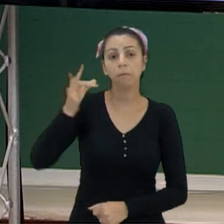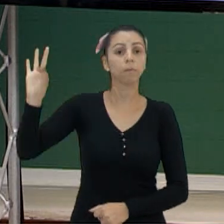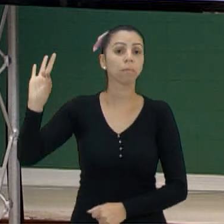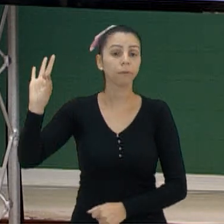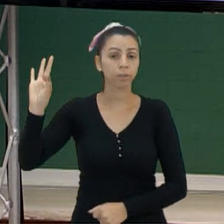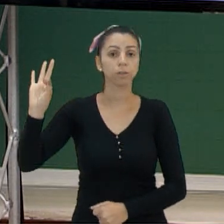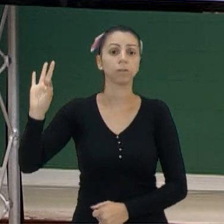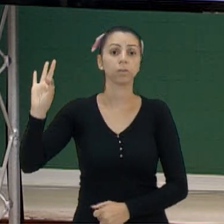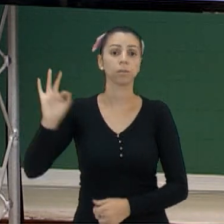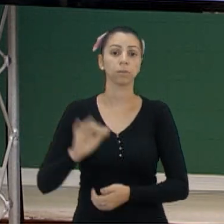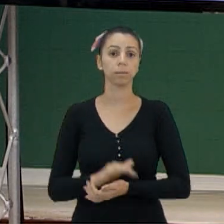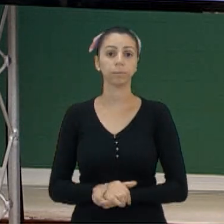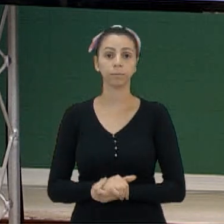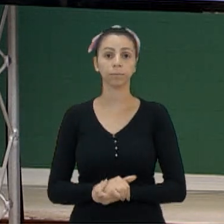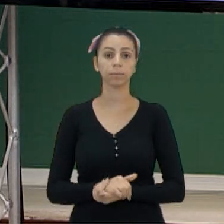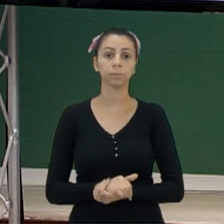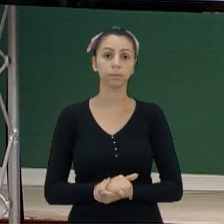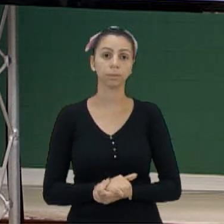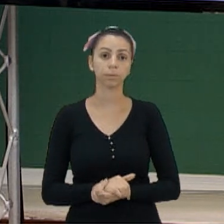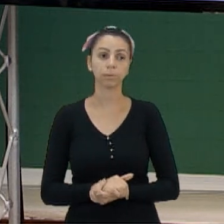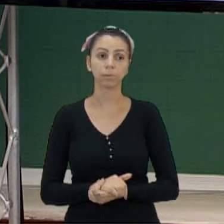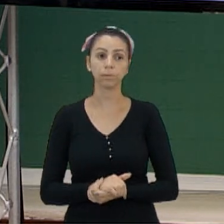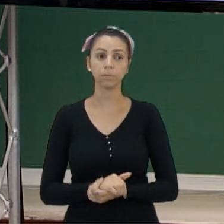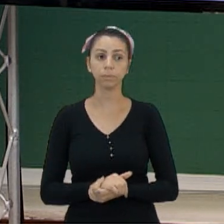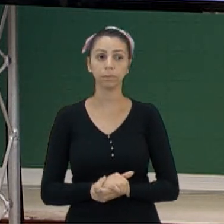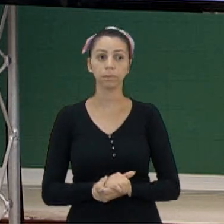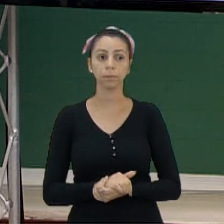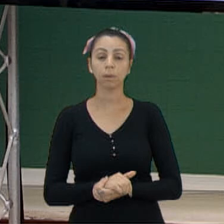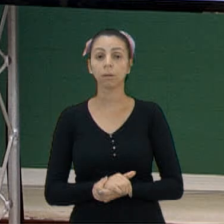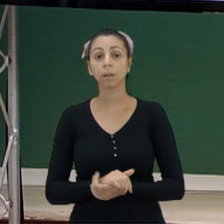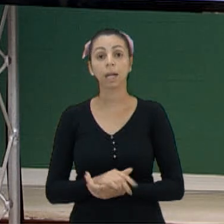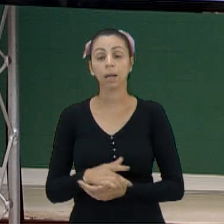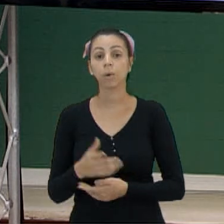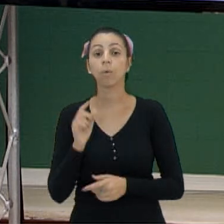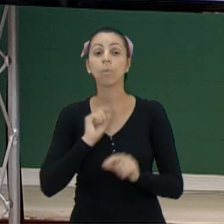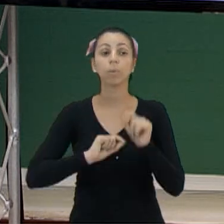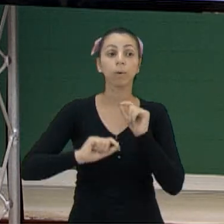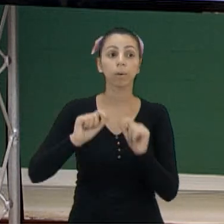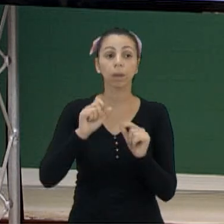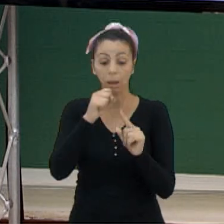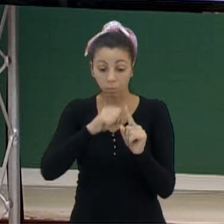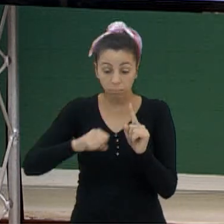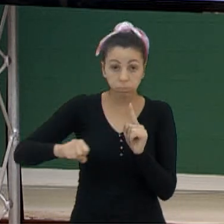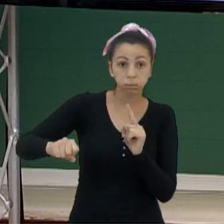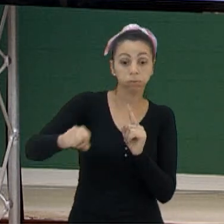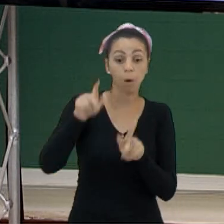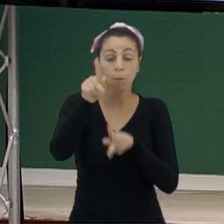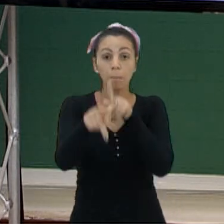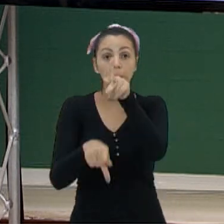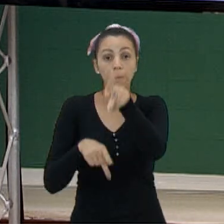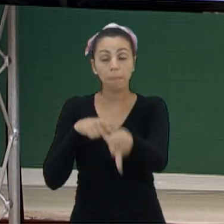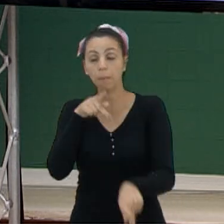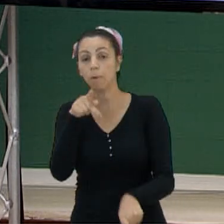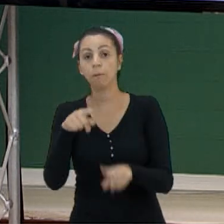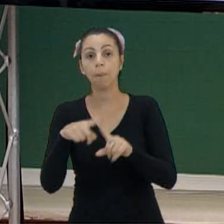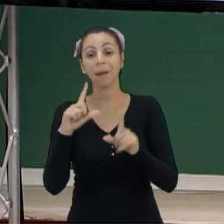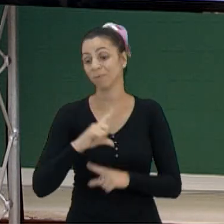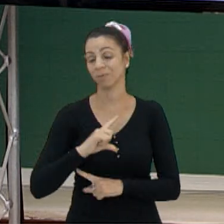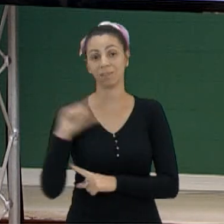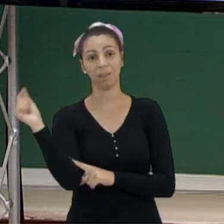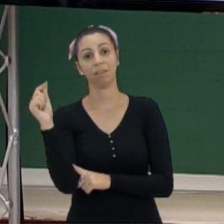protestantes, né, eles vão abordar mais a gente do povo. Mas não vão fugir da parte do